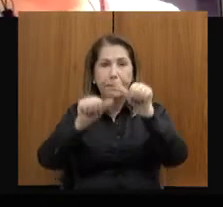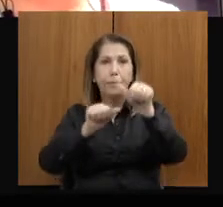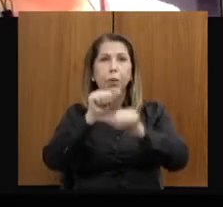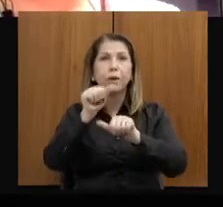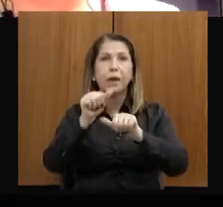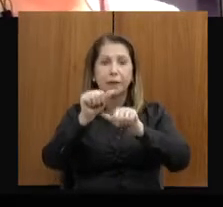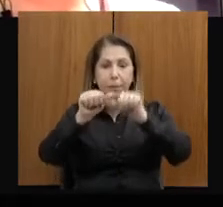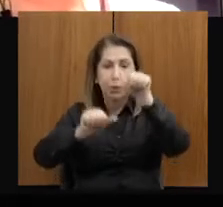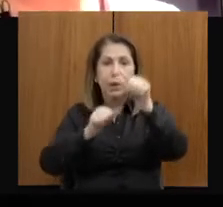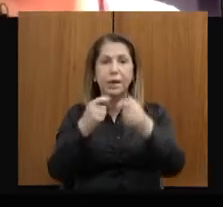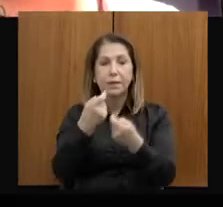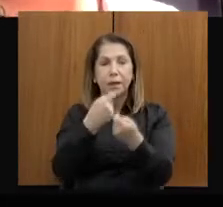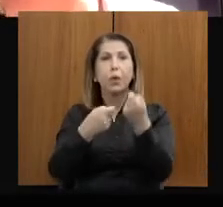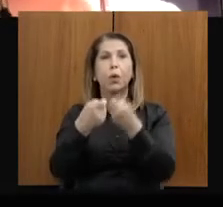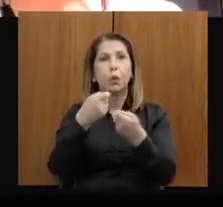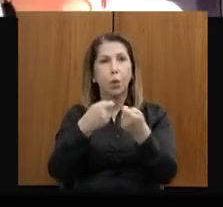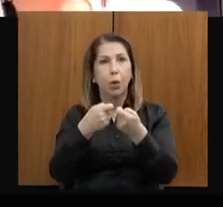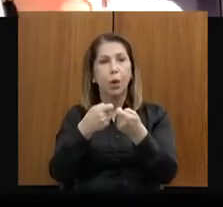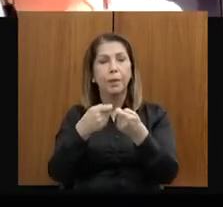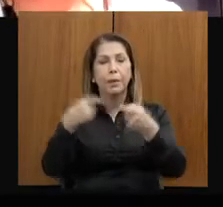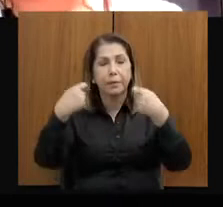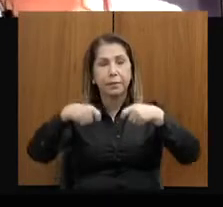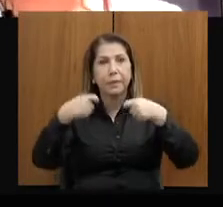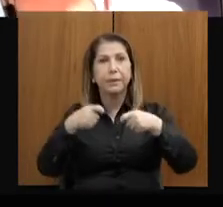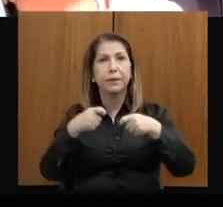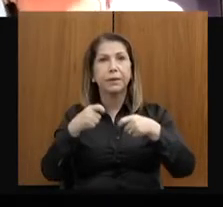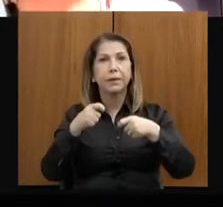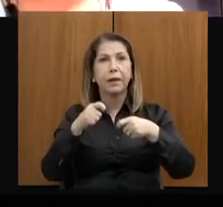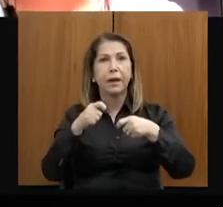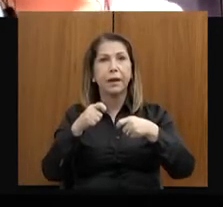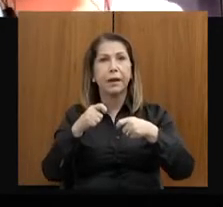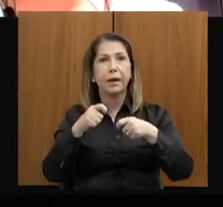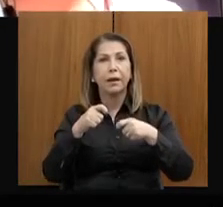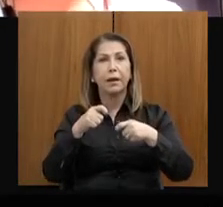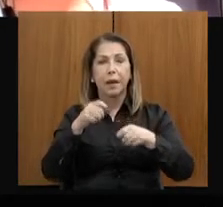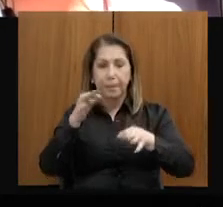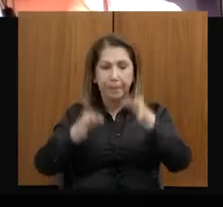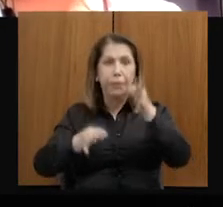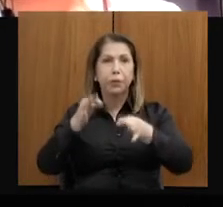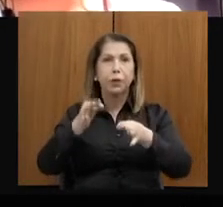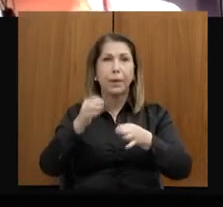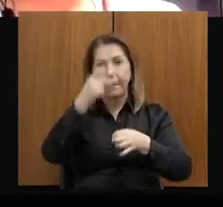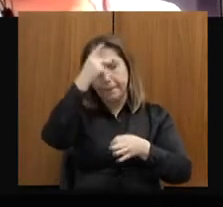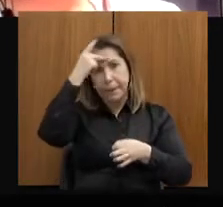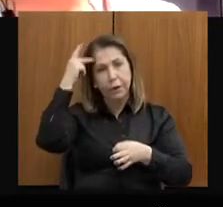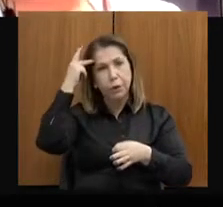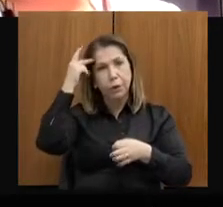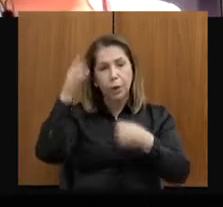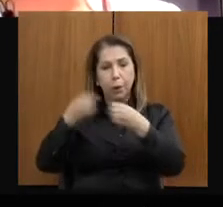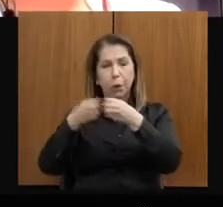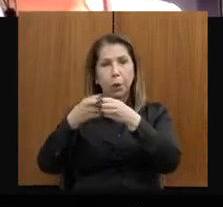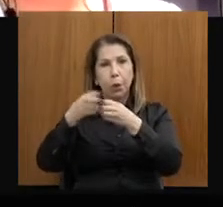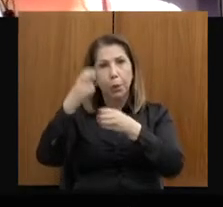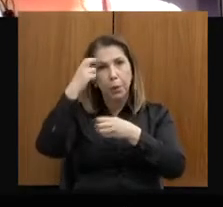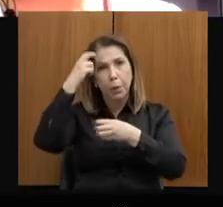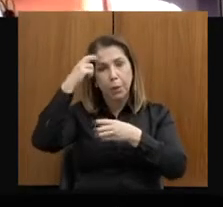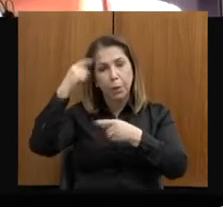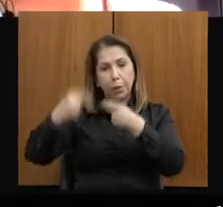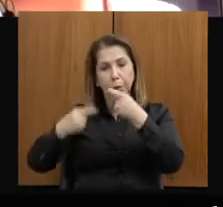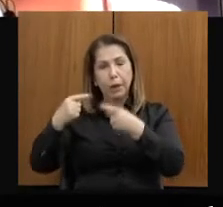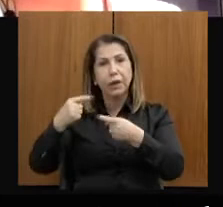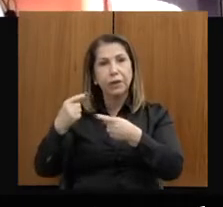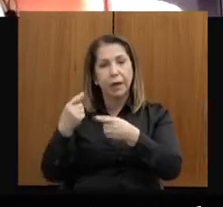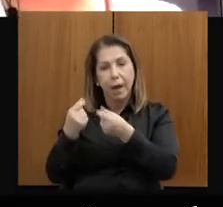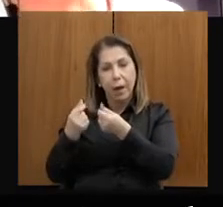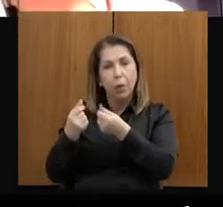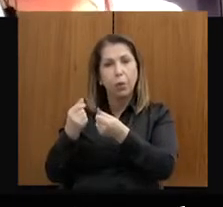modernidade modernização Econômica uma necessidade advogada por essas L200 intelectuais e políticas econômicas